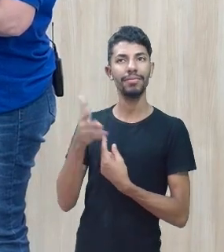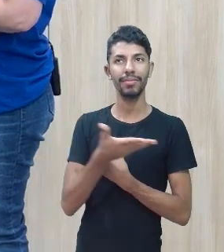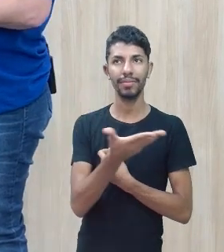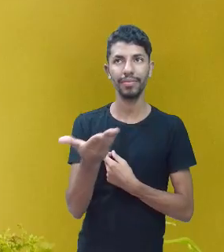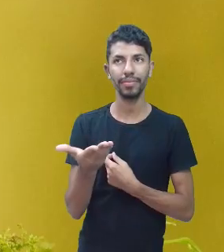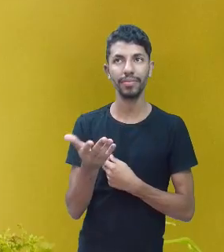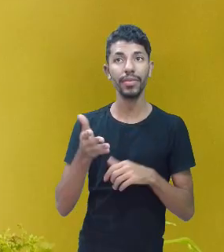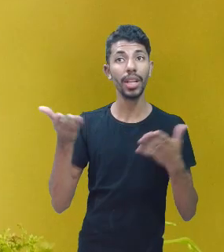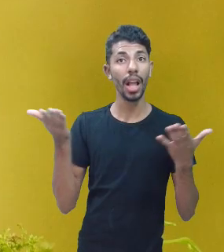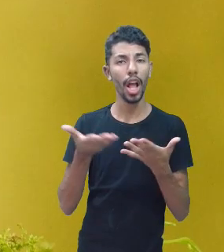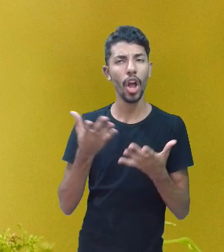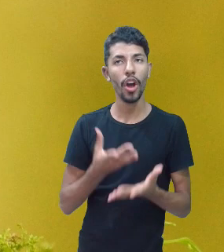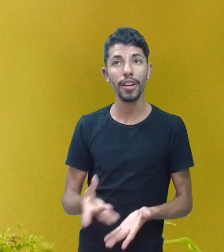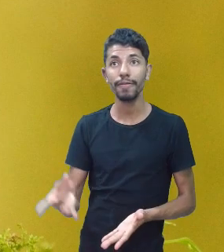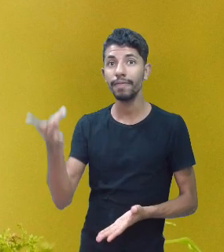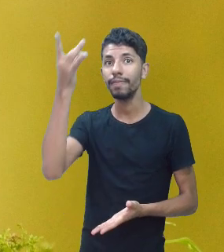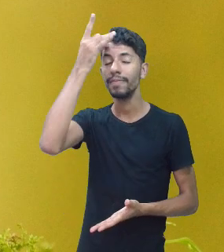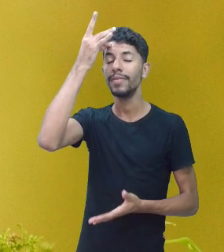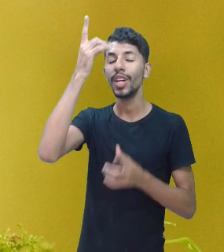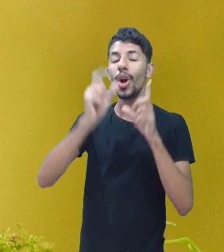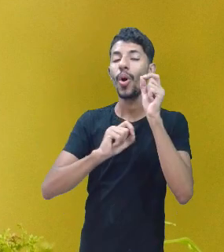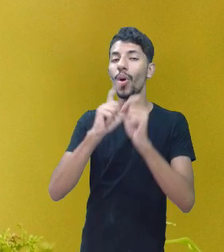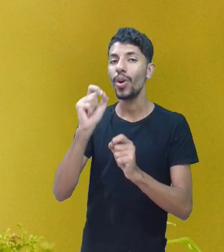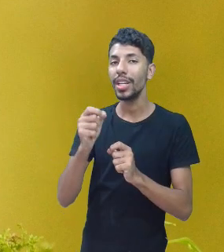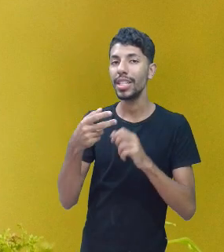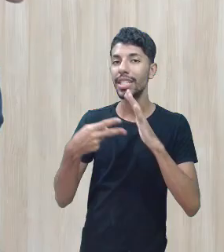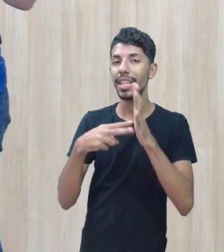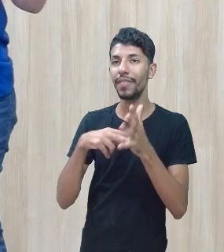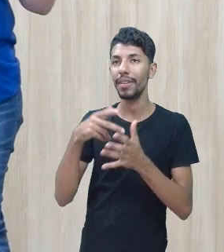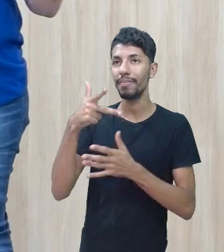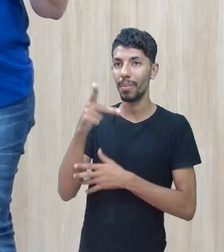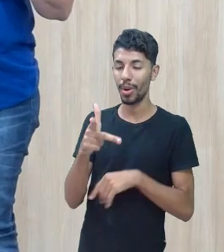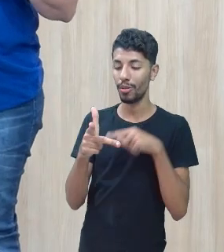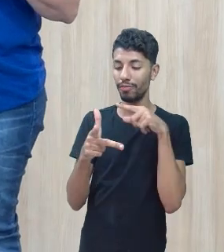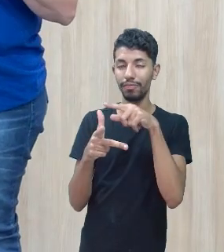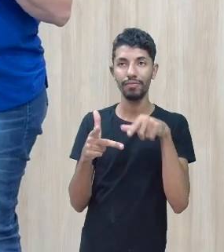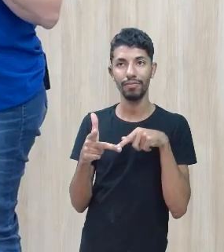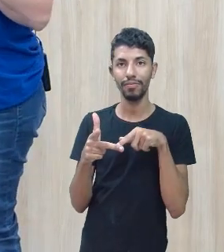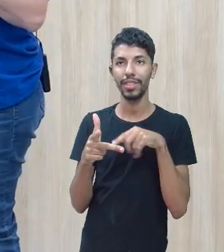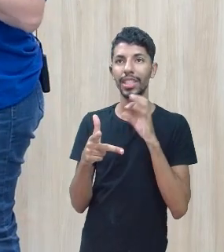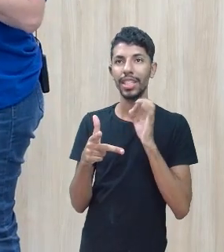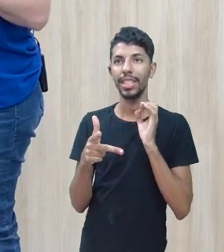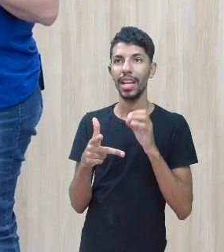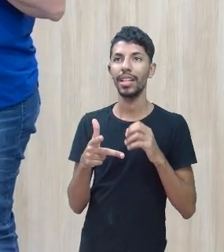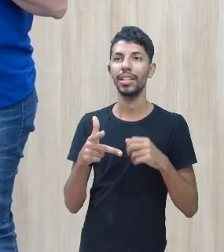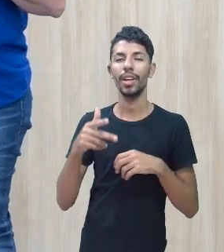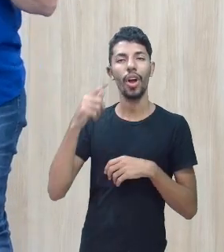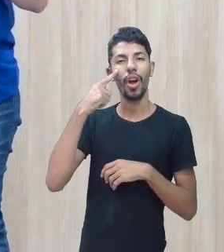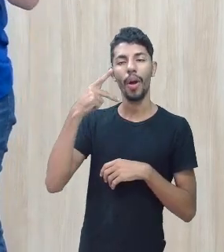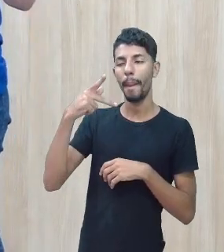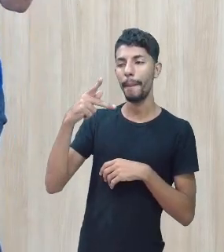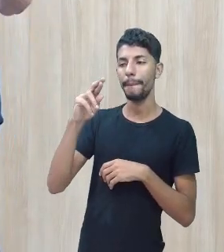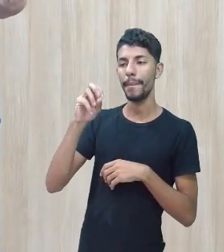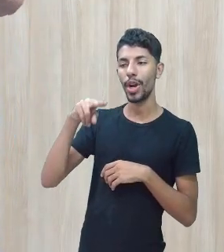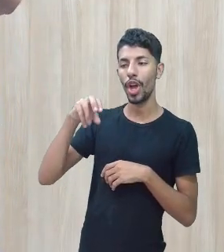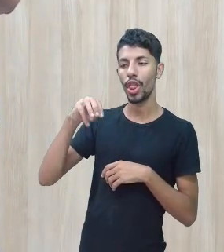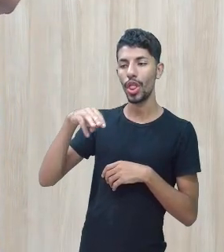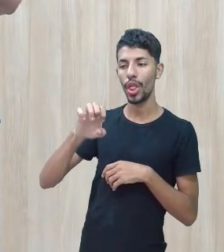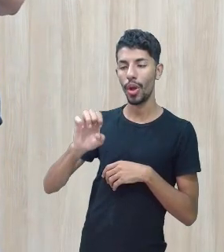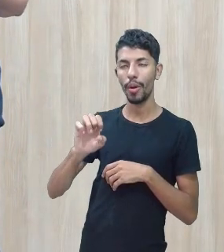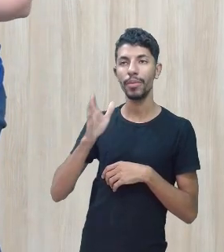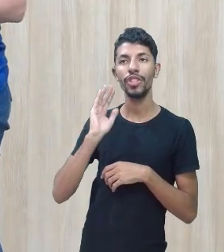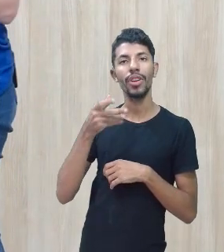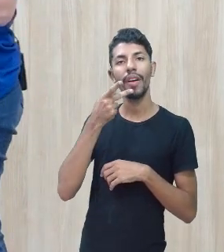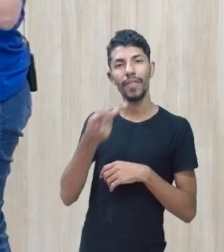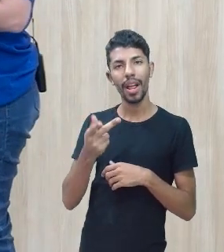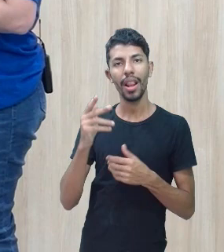Fixando o que é pronome, eu já falei, não é? Revisei as classes gramaticais, falei o que é pronome, citei alguns para